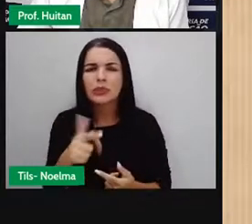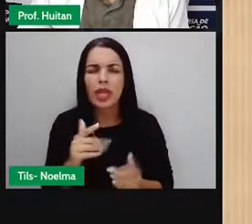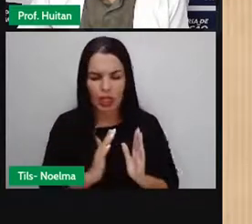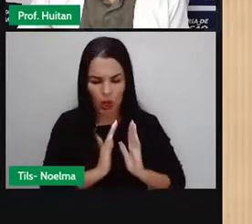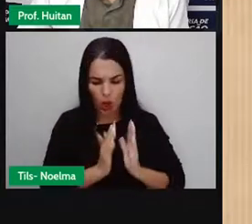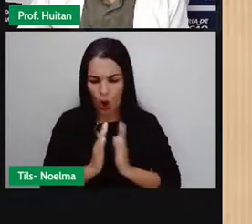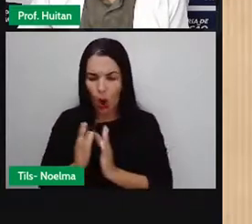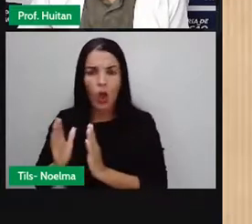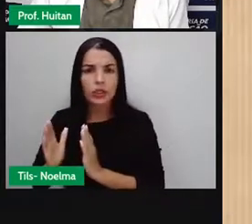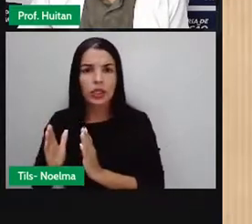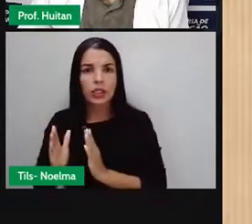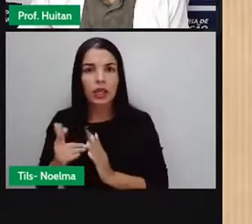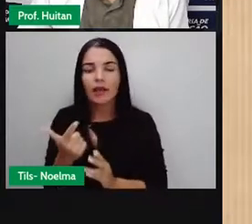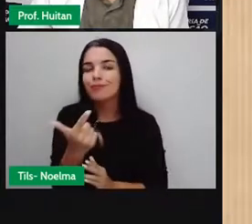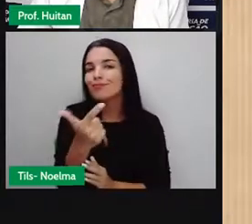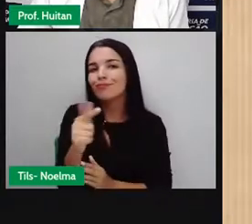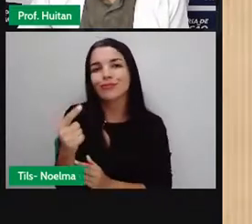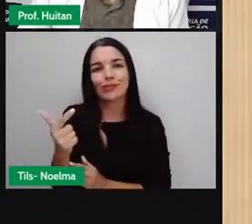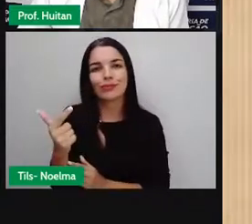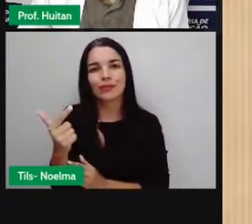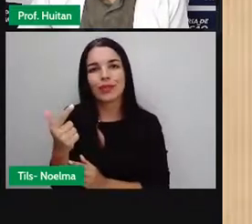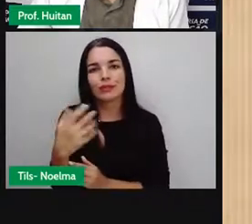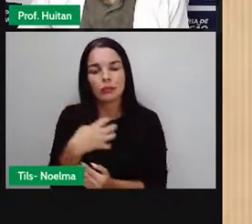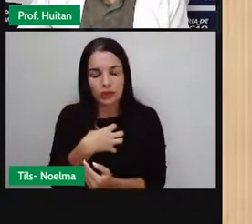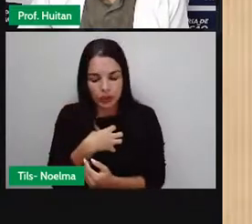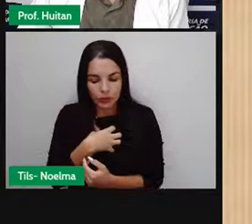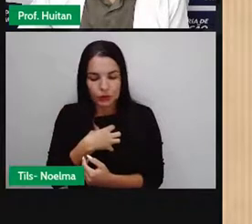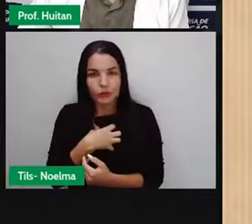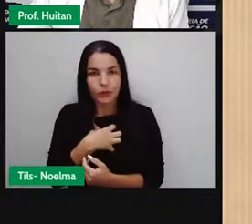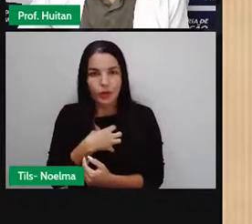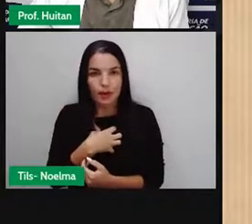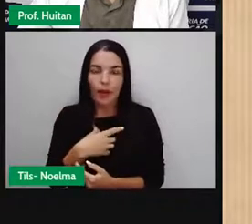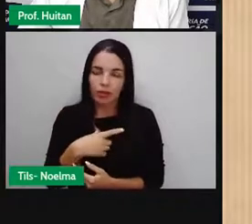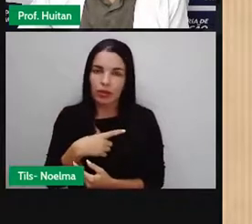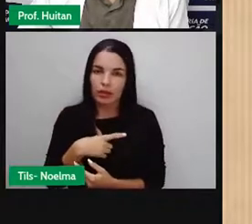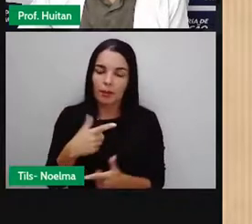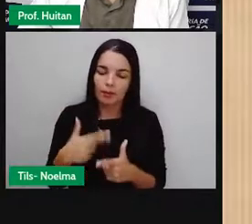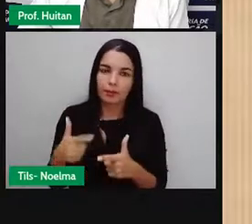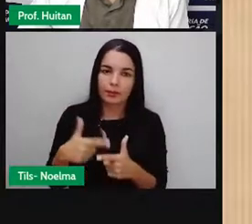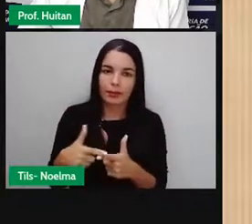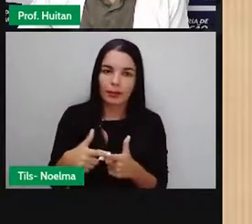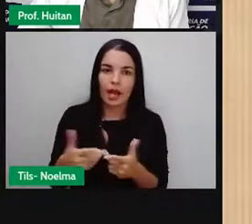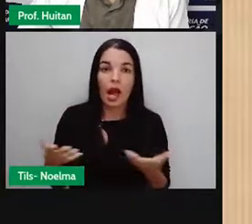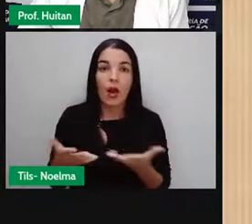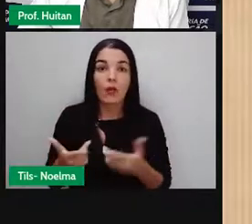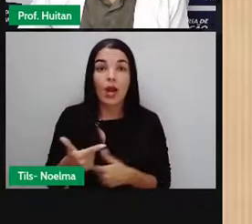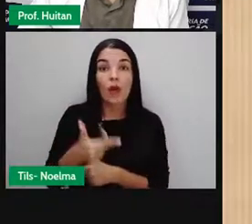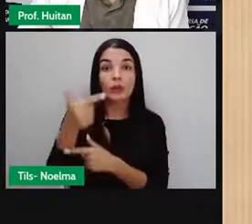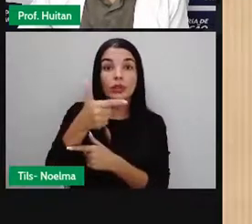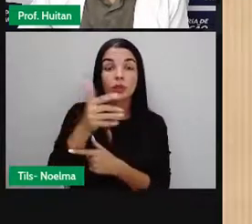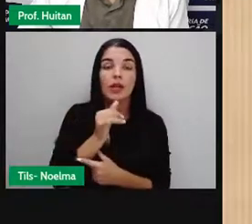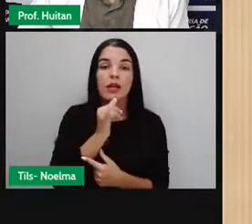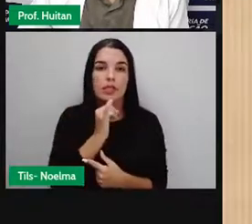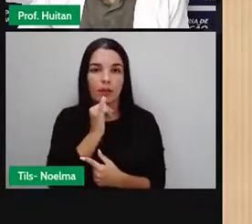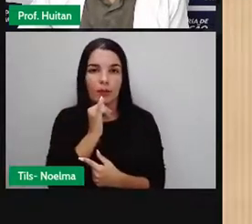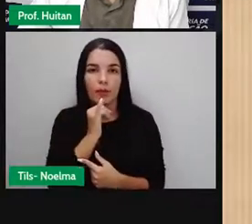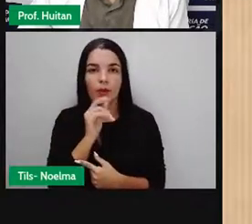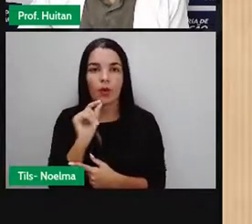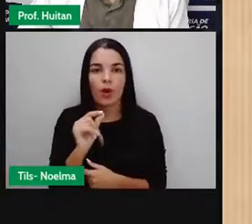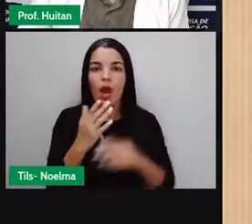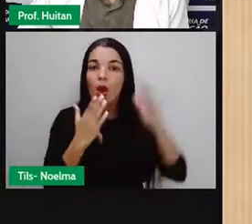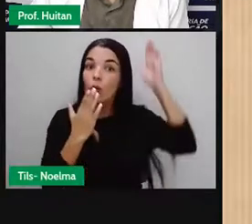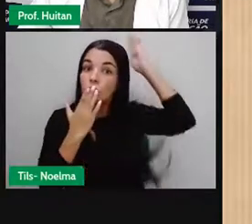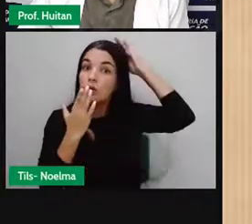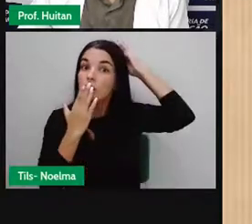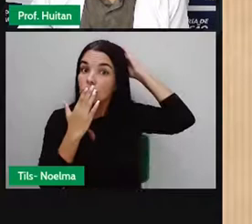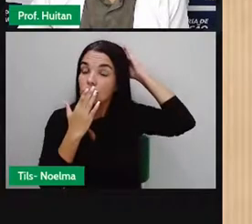ordem, portanto, o sentido fica prejudicado. Observem agora o segundo exemplo. Os